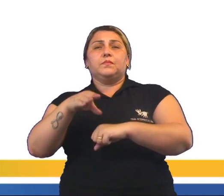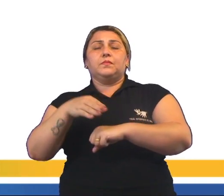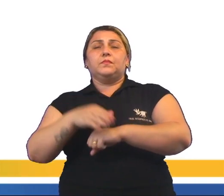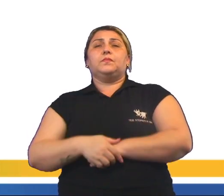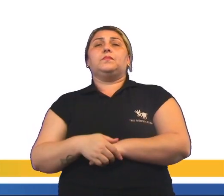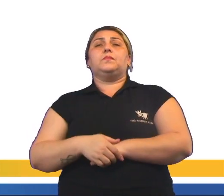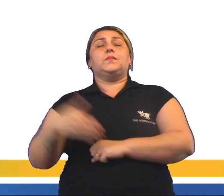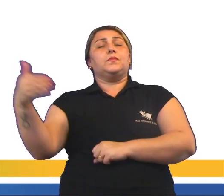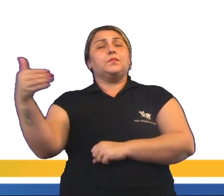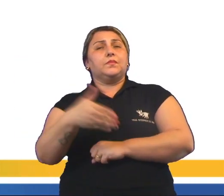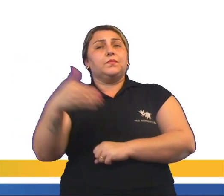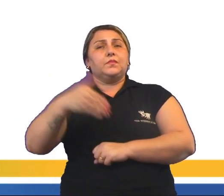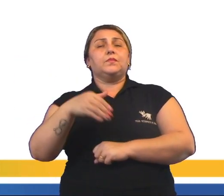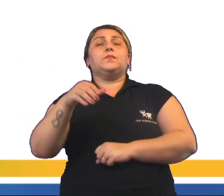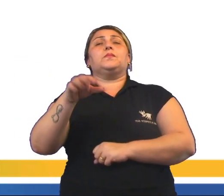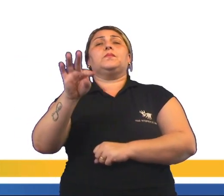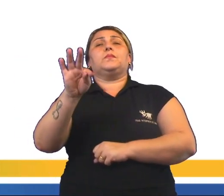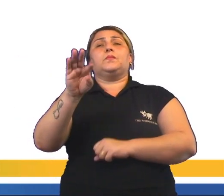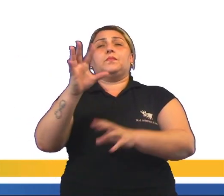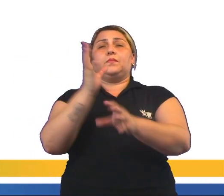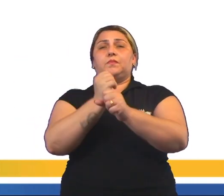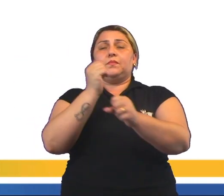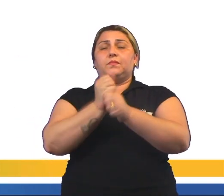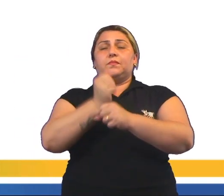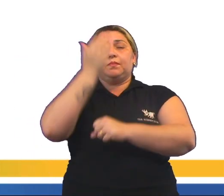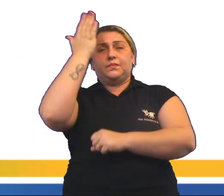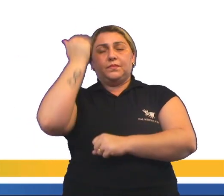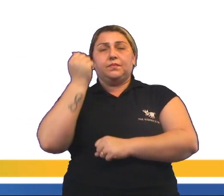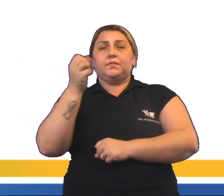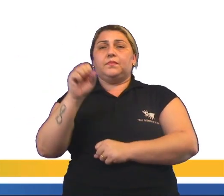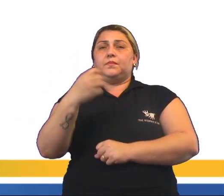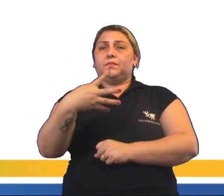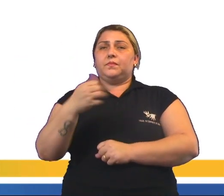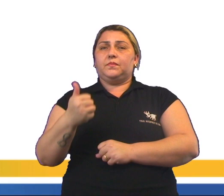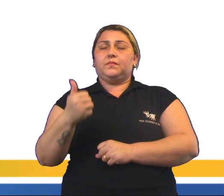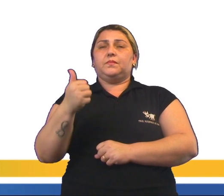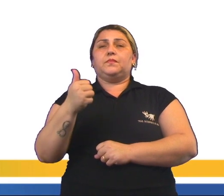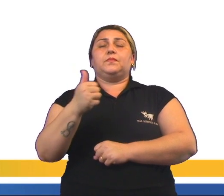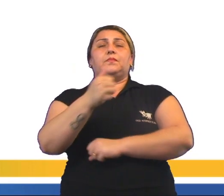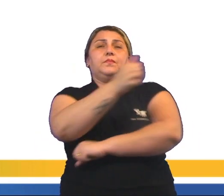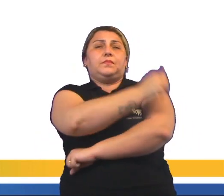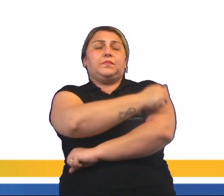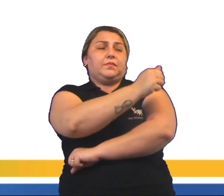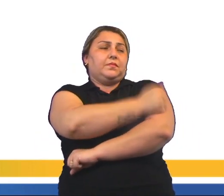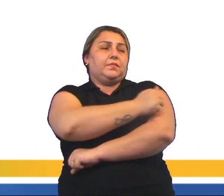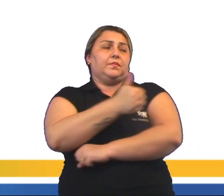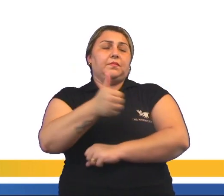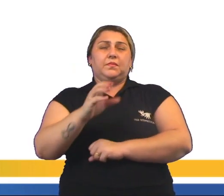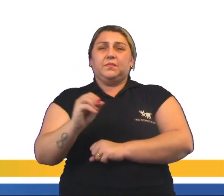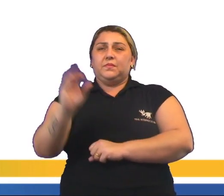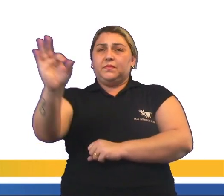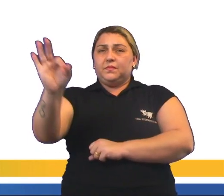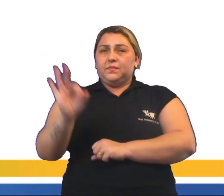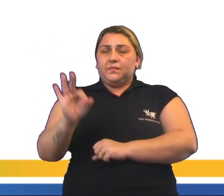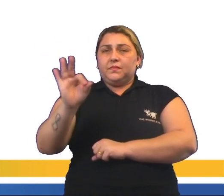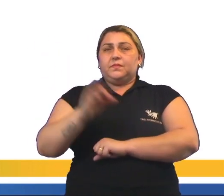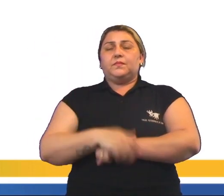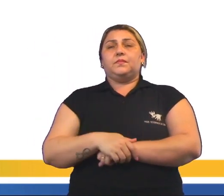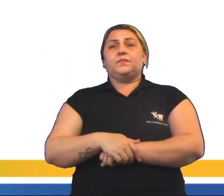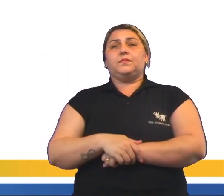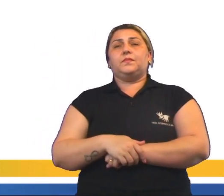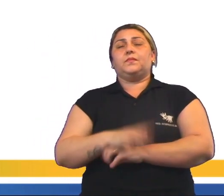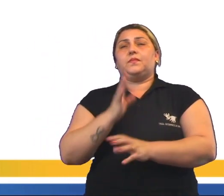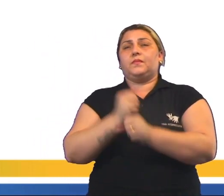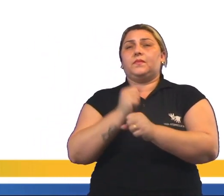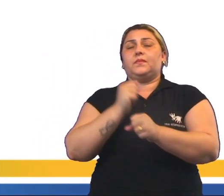distribuição de frequência absoluta. Sabemos que 41 corresponde a 100%, ou seja, é